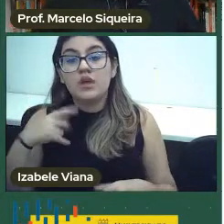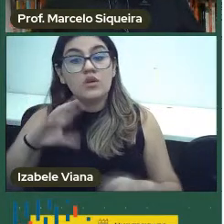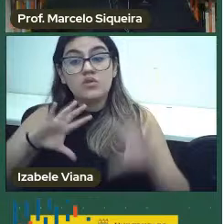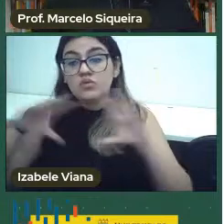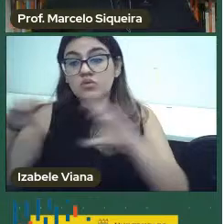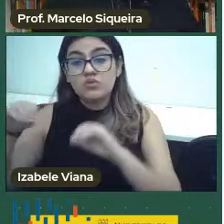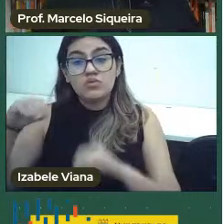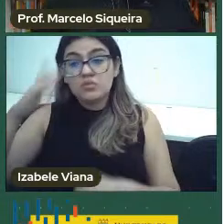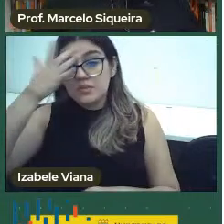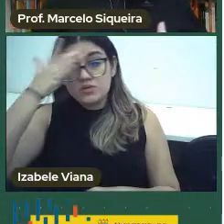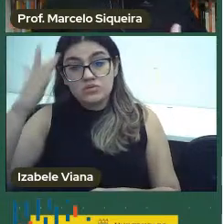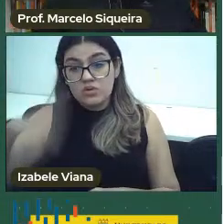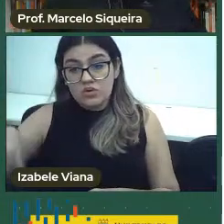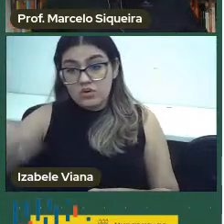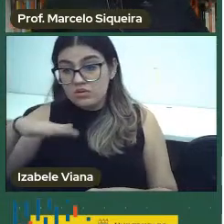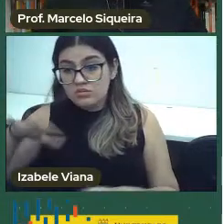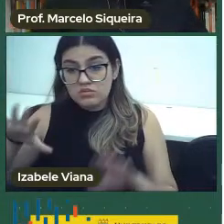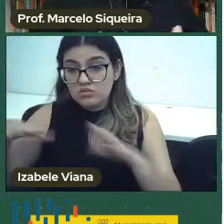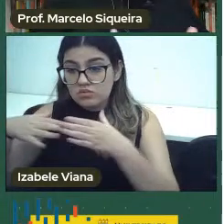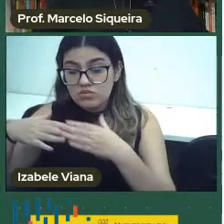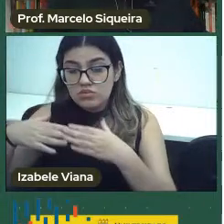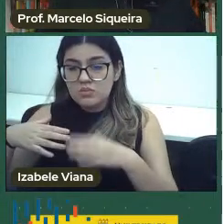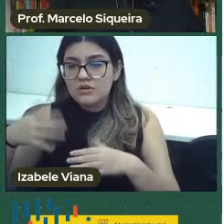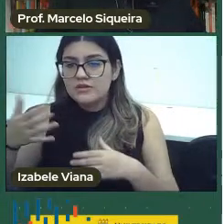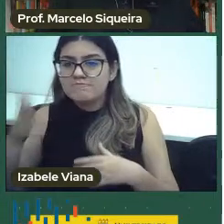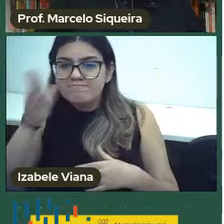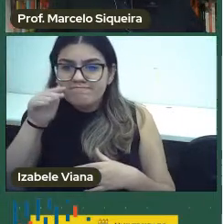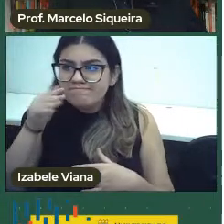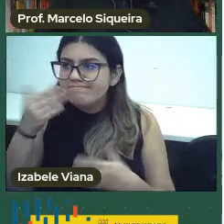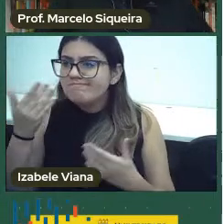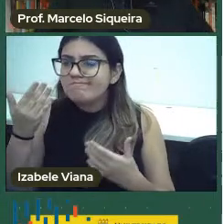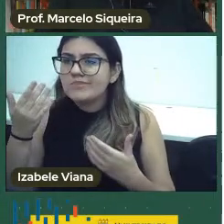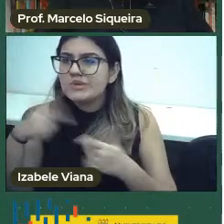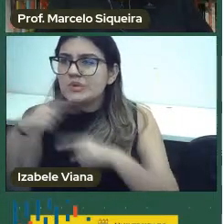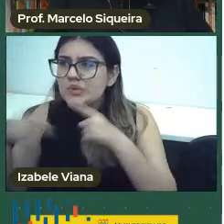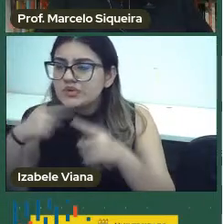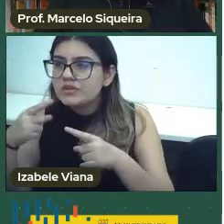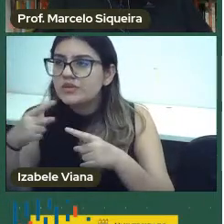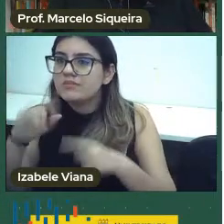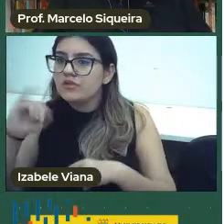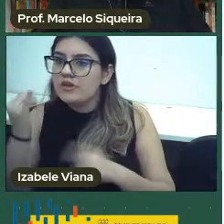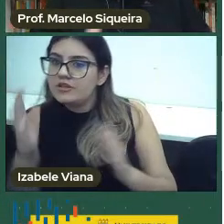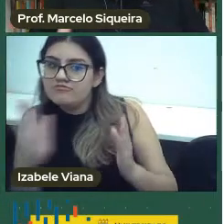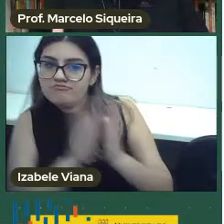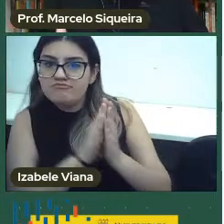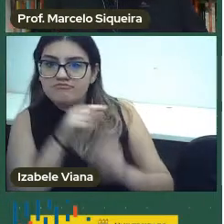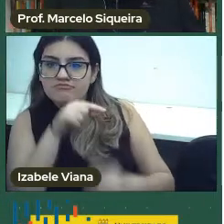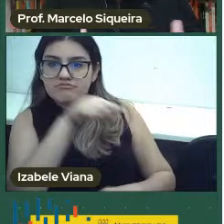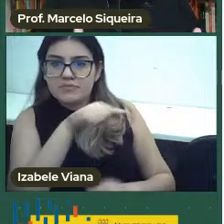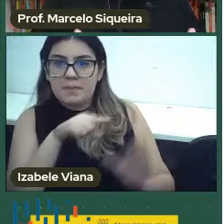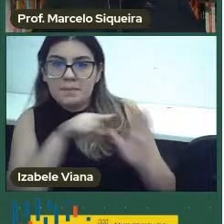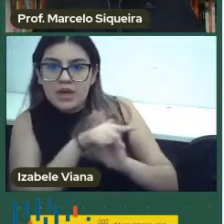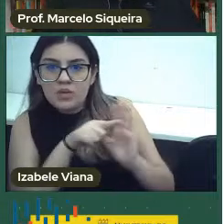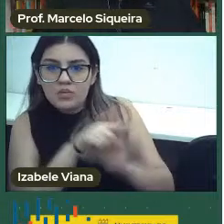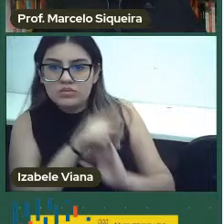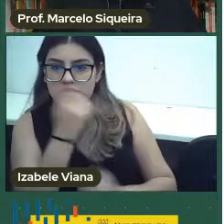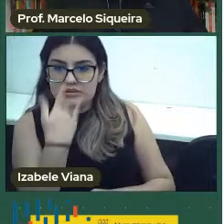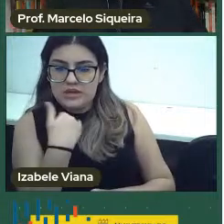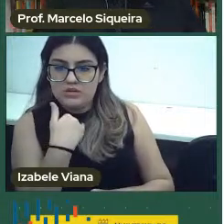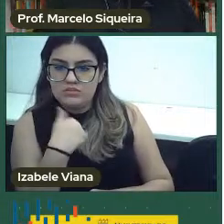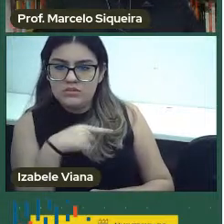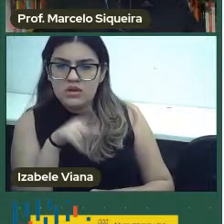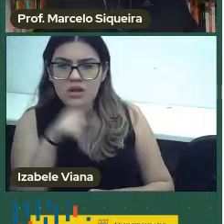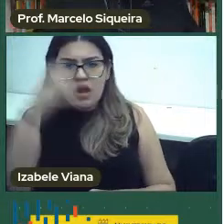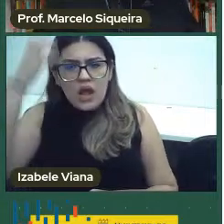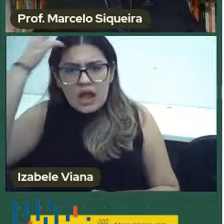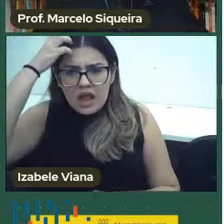comunidade, quando queria saber alguma coisa, ia até eles para se consultar. Não ia até o rei. E o rei ficava muito enciumado com